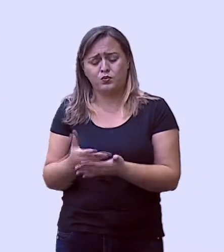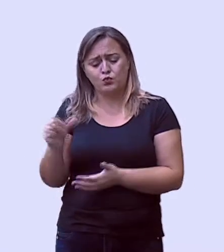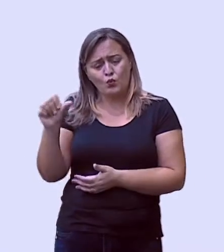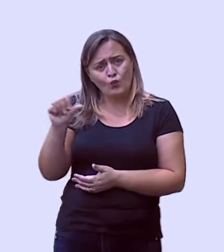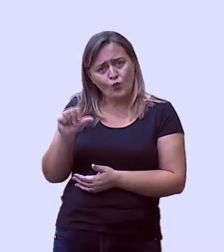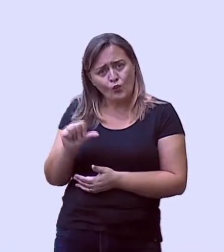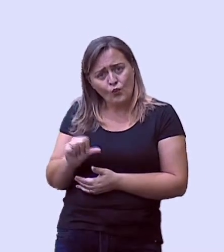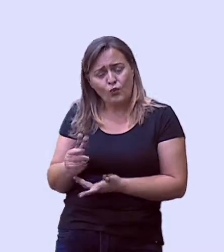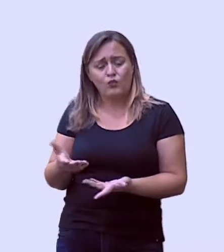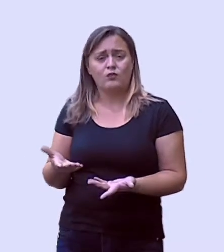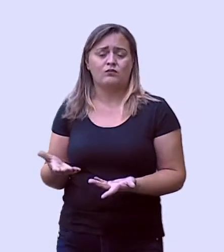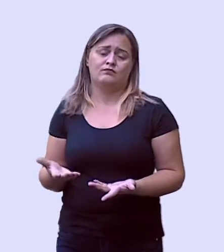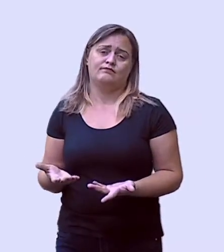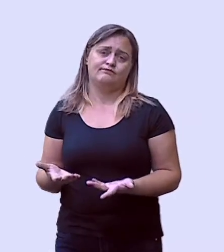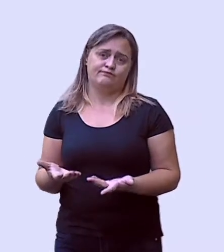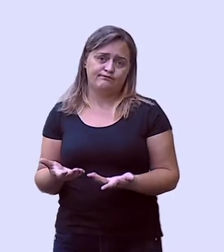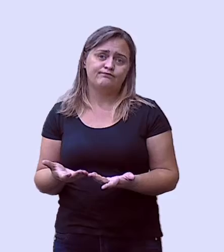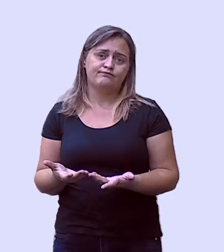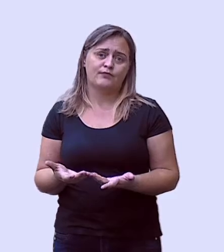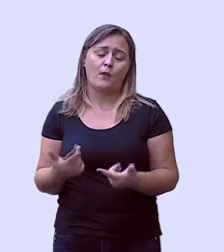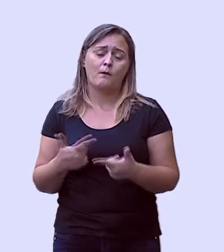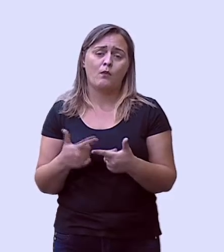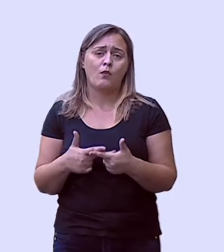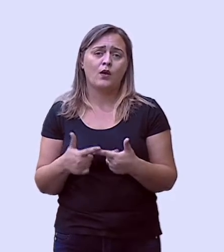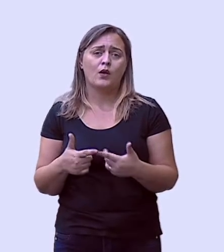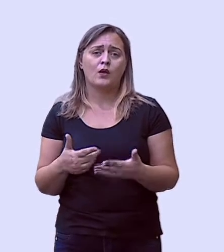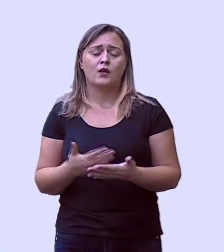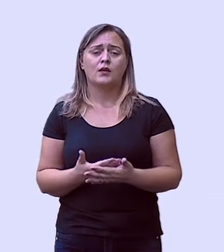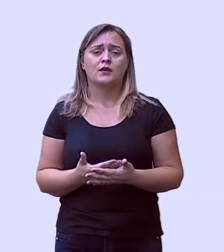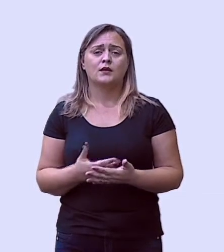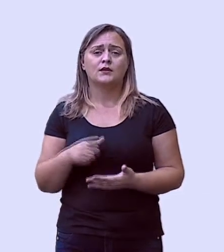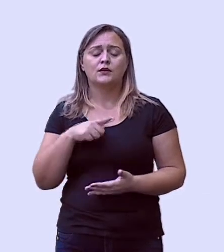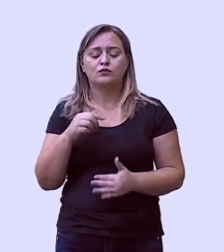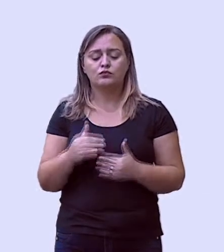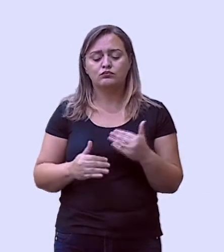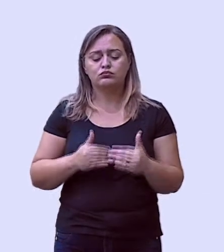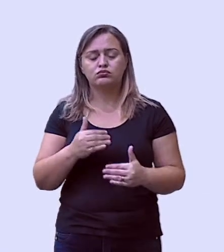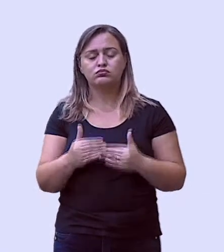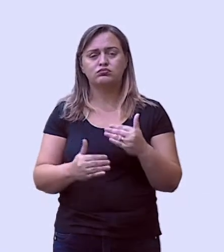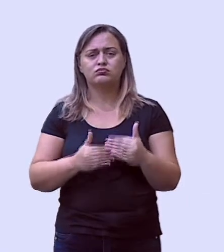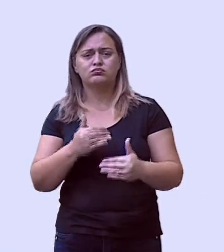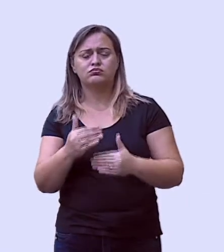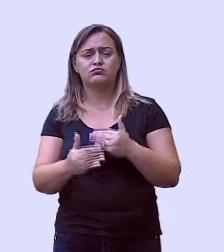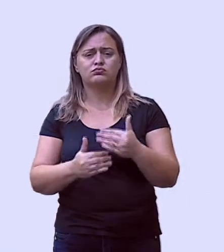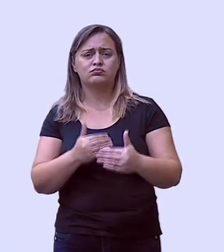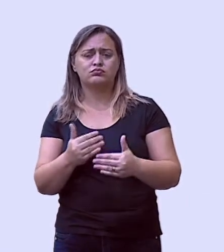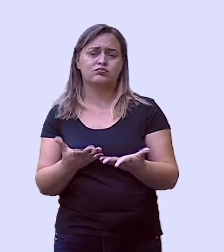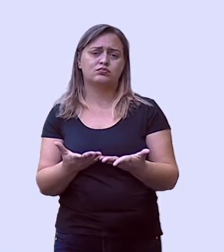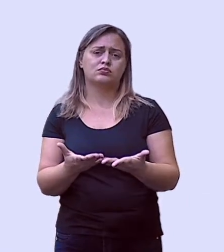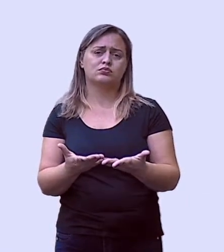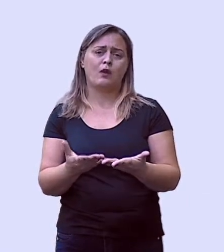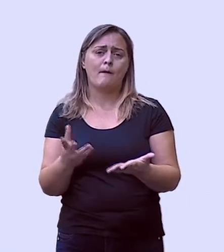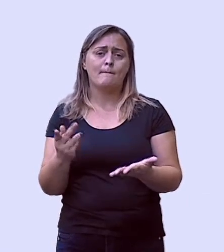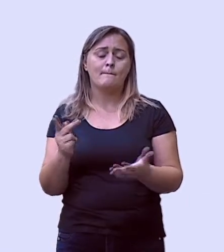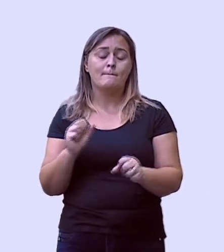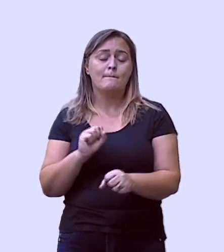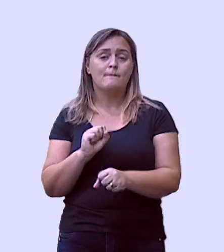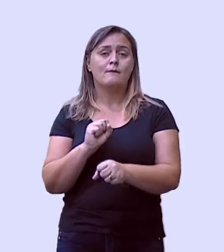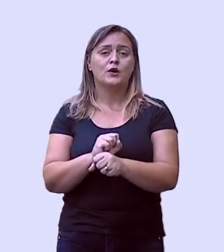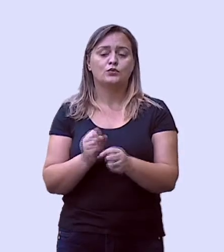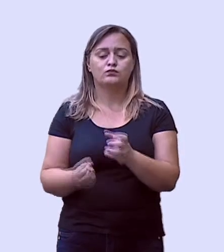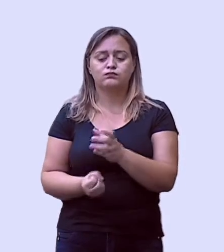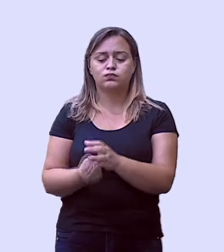improdutivo, ou seja, ele passou pelo processo de desertificação. Como